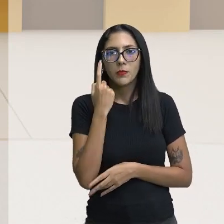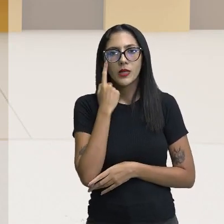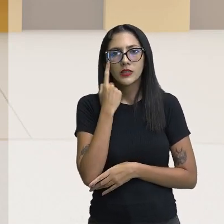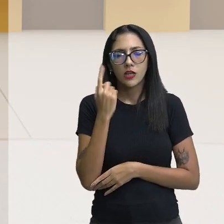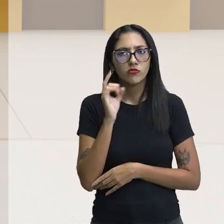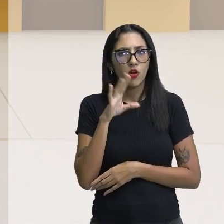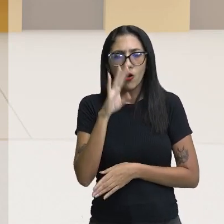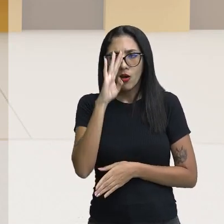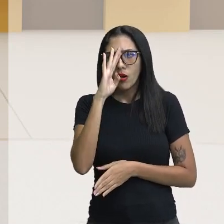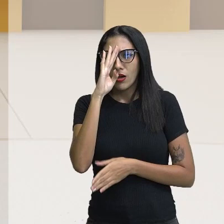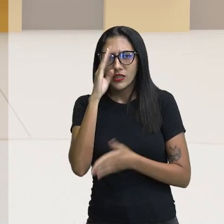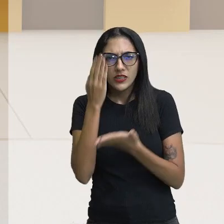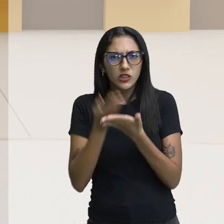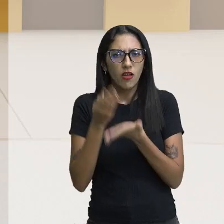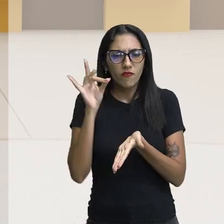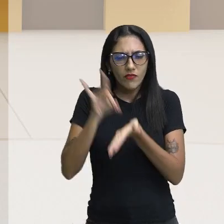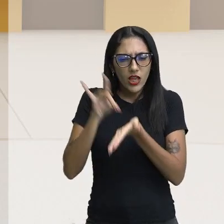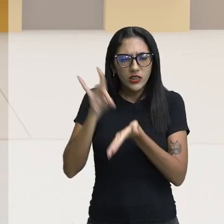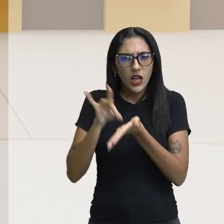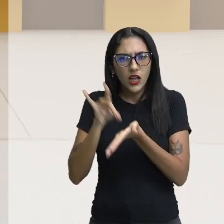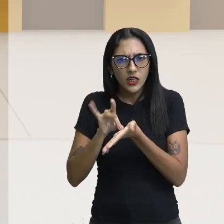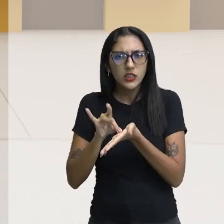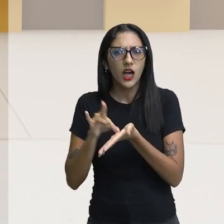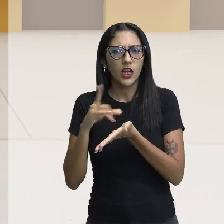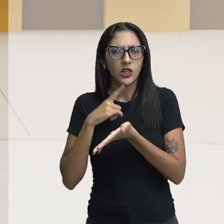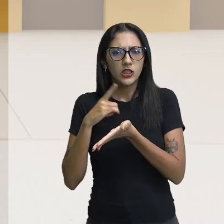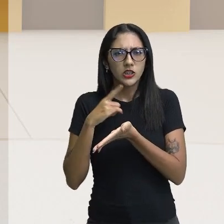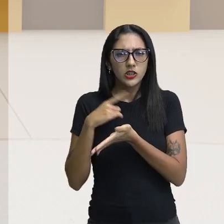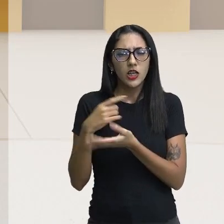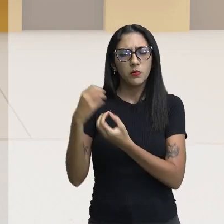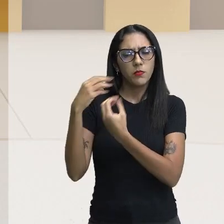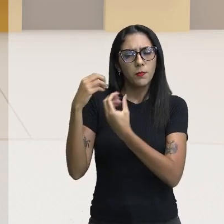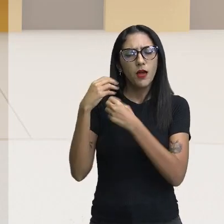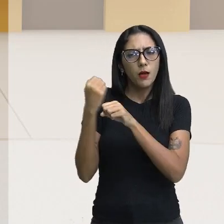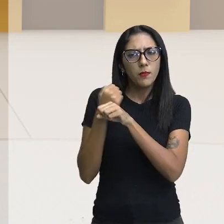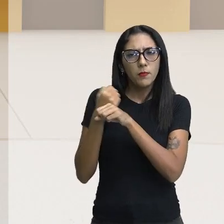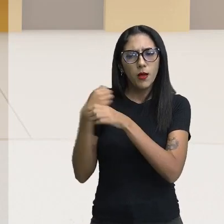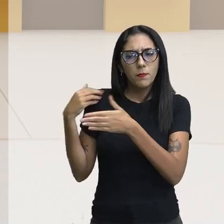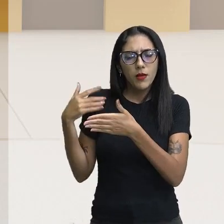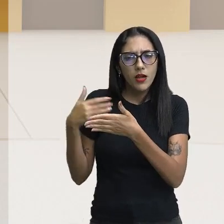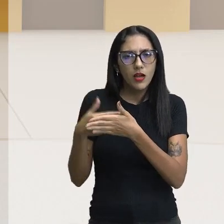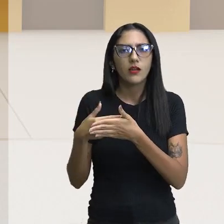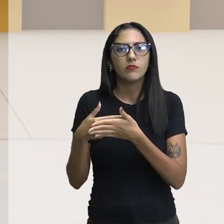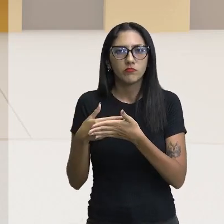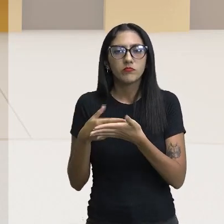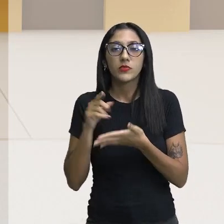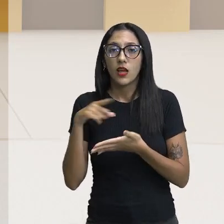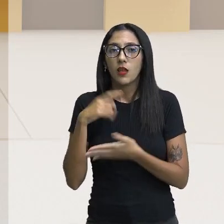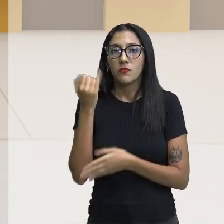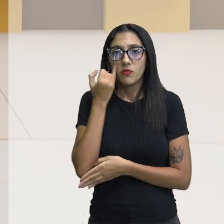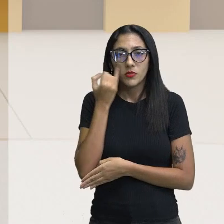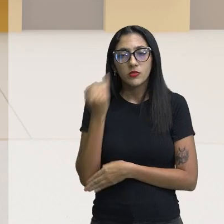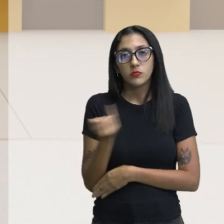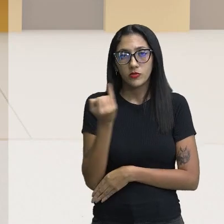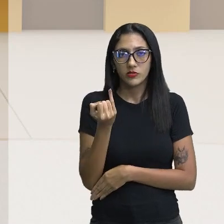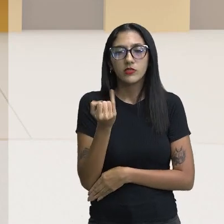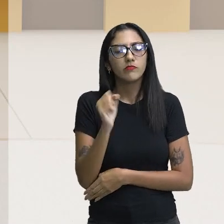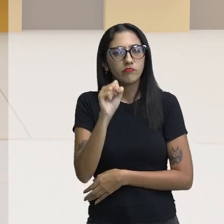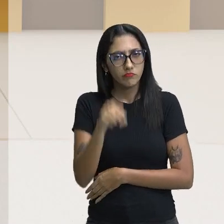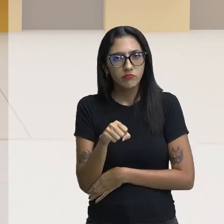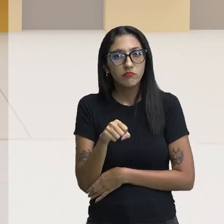só acreditar naquilo que vem sendo repassado ao longo dos anos. É uma informação importante? É, mas a